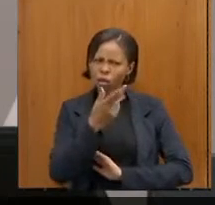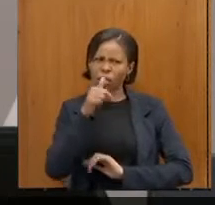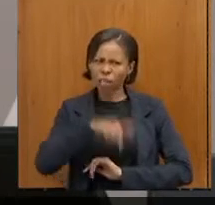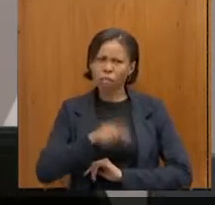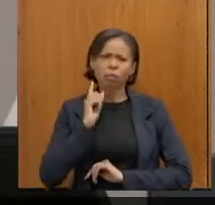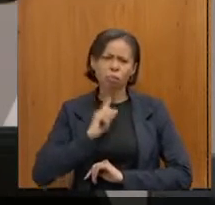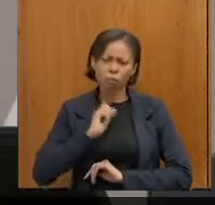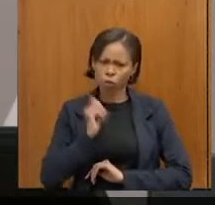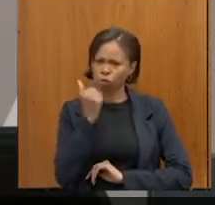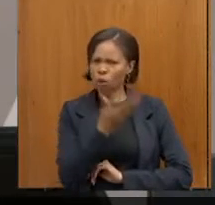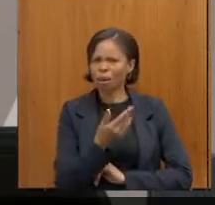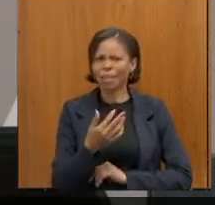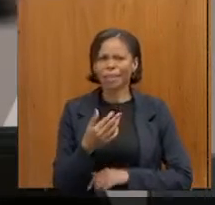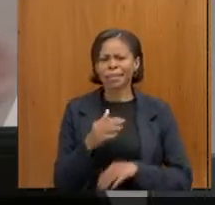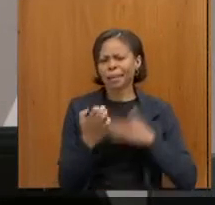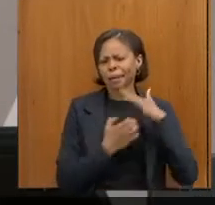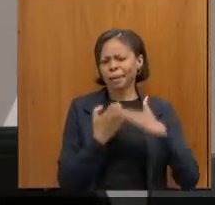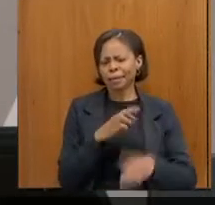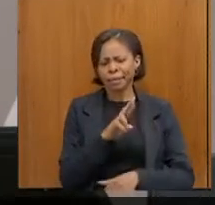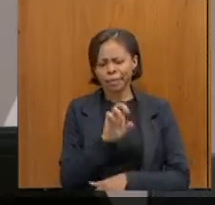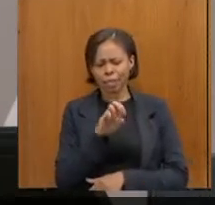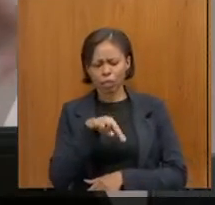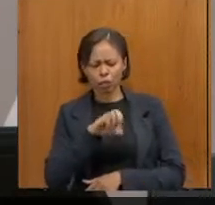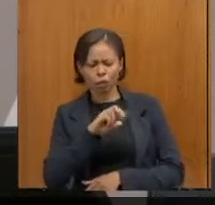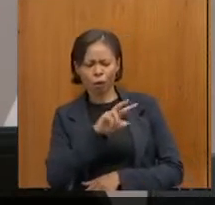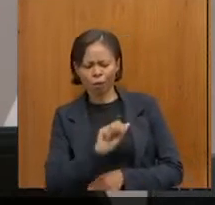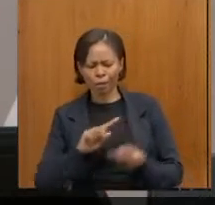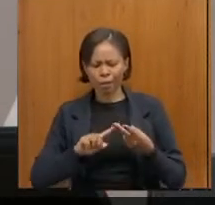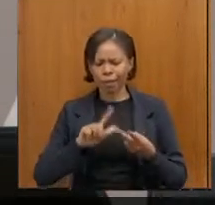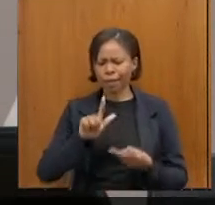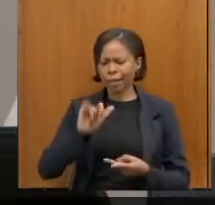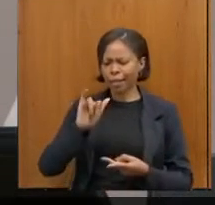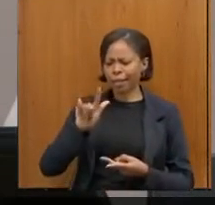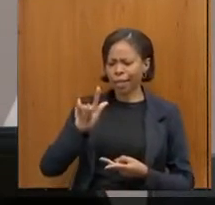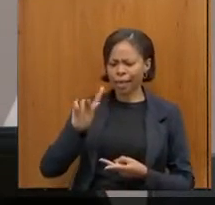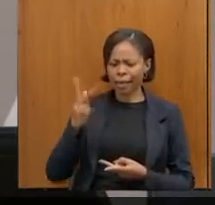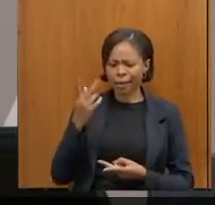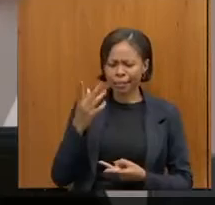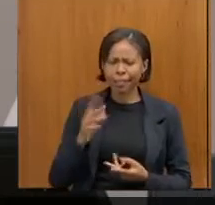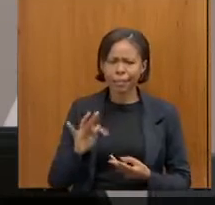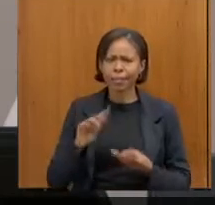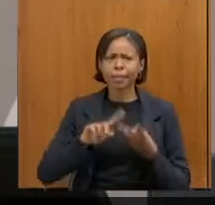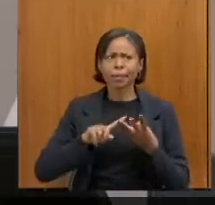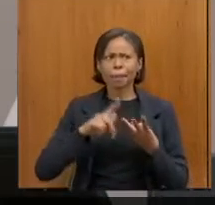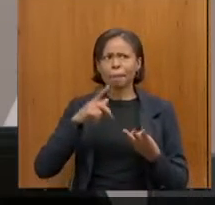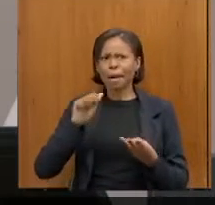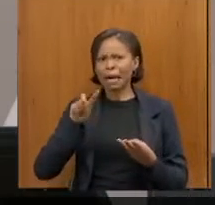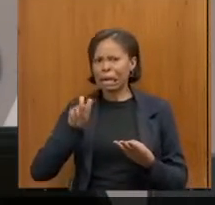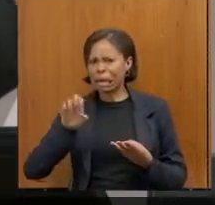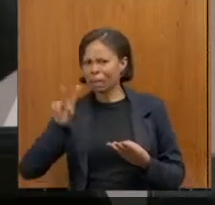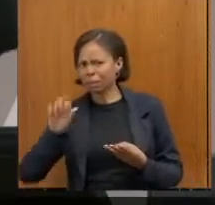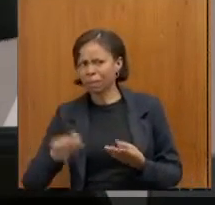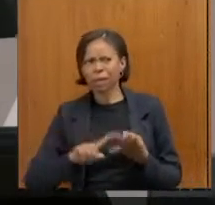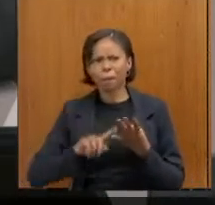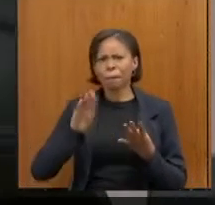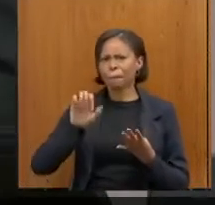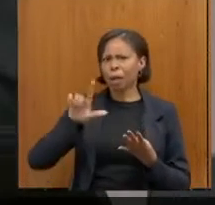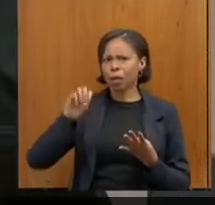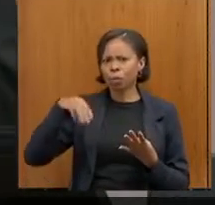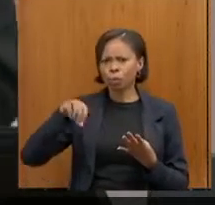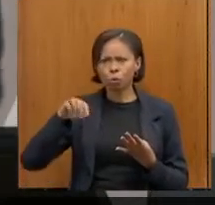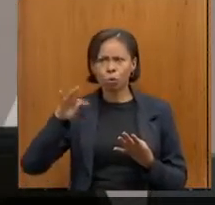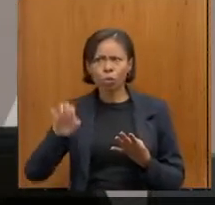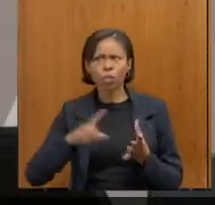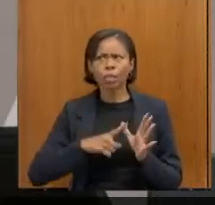é renova Light Thaisa tudo isso Belo Monte é Santo